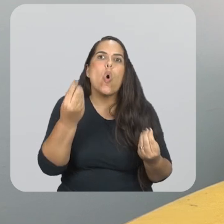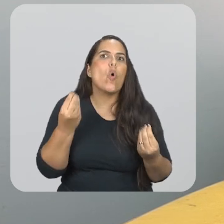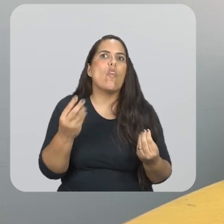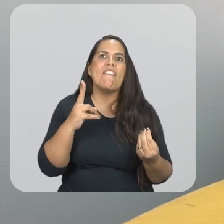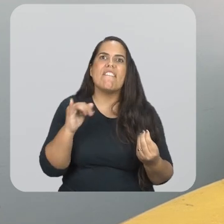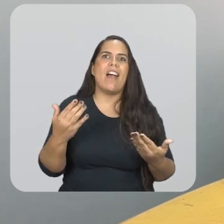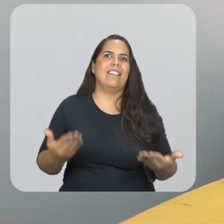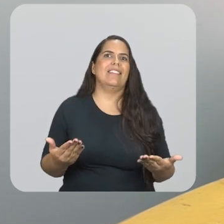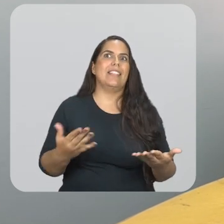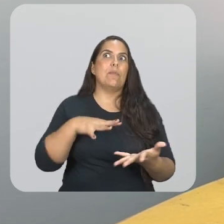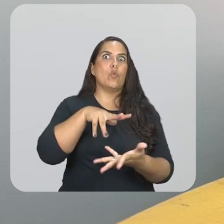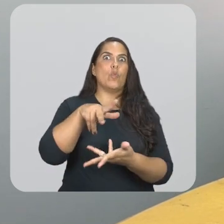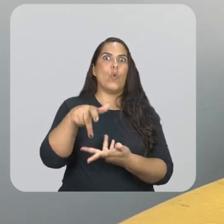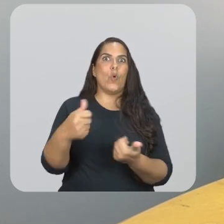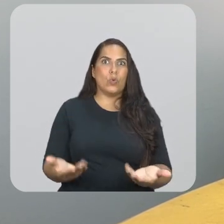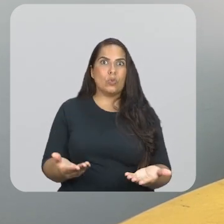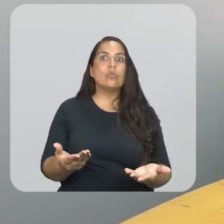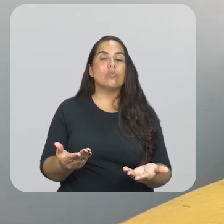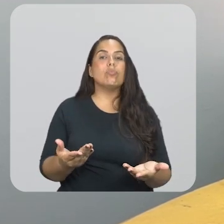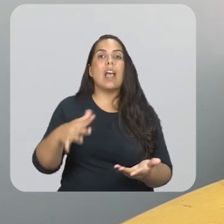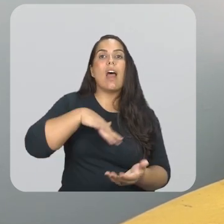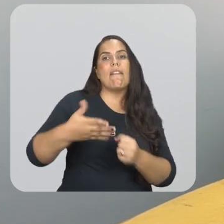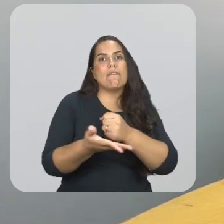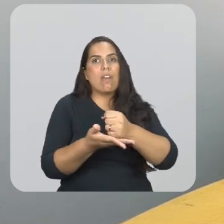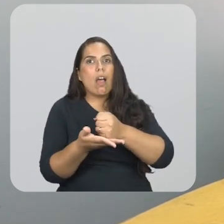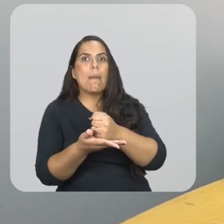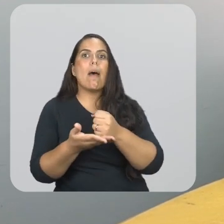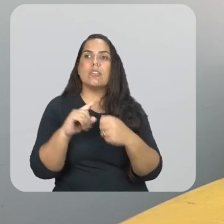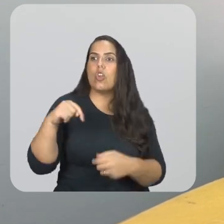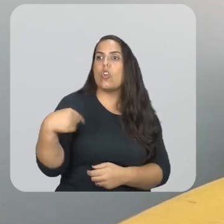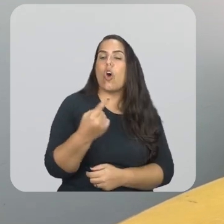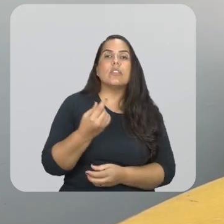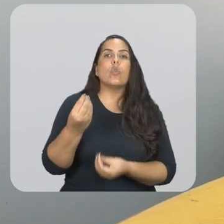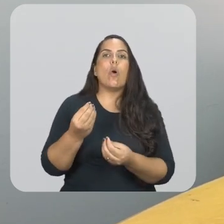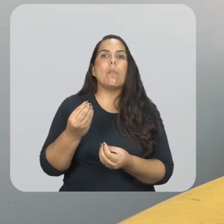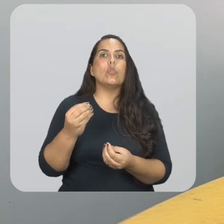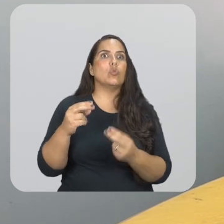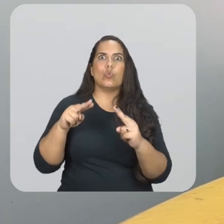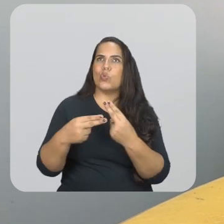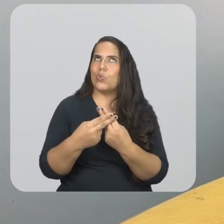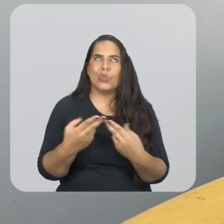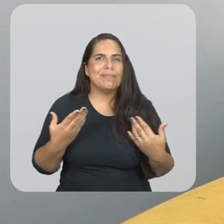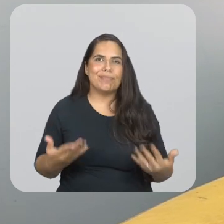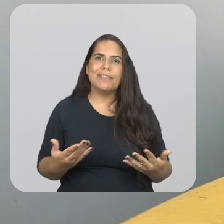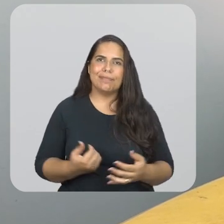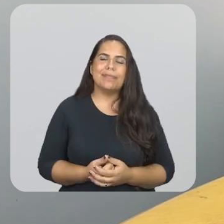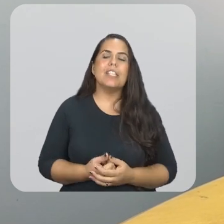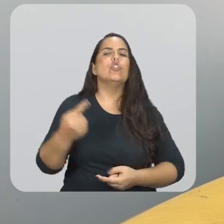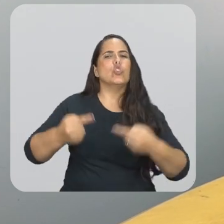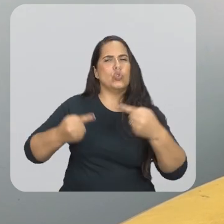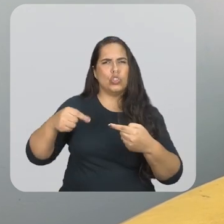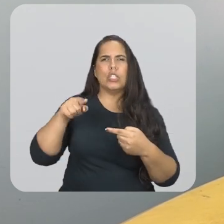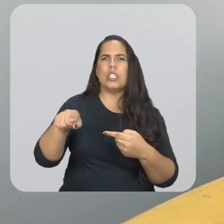loucura que isso vai ser no mundo, na indústria farmacêutica, no nosso relacionamento, no SUS, enfim. Então a gente